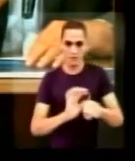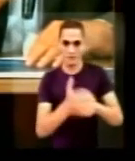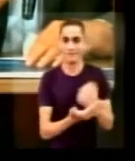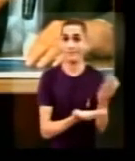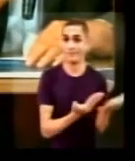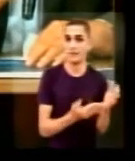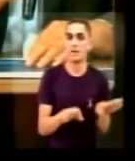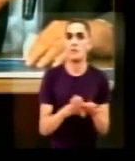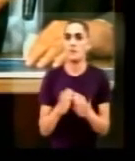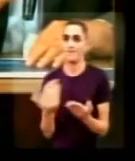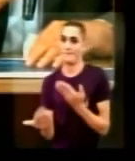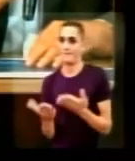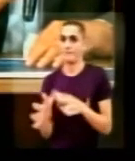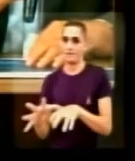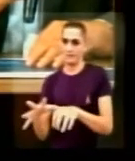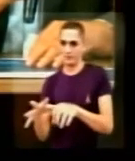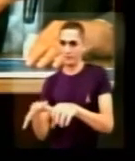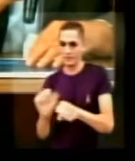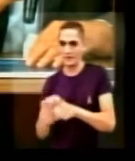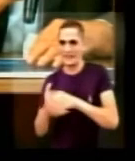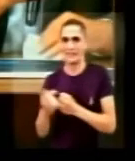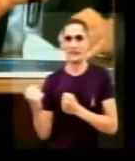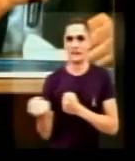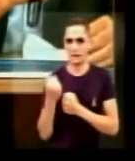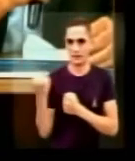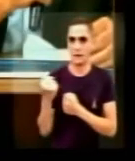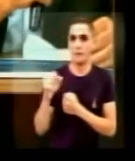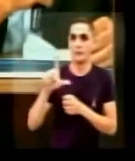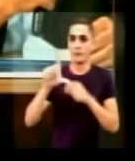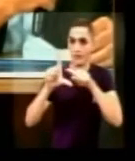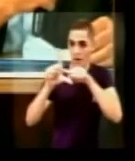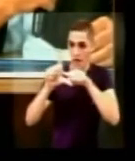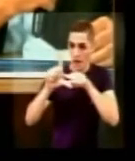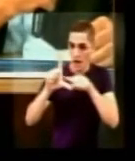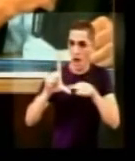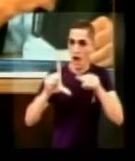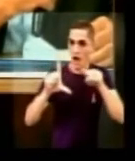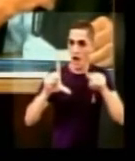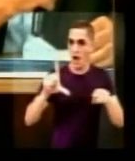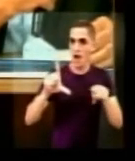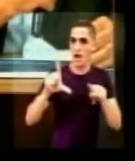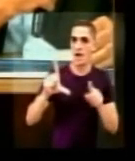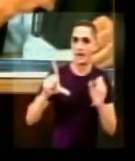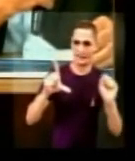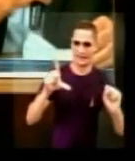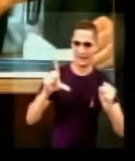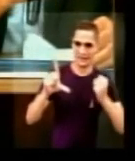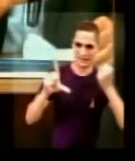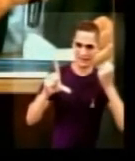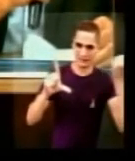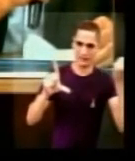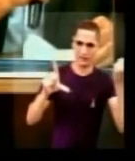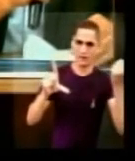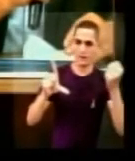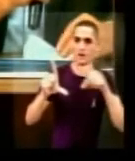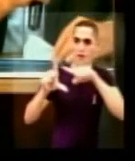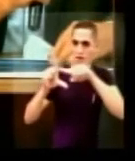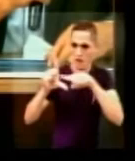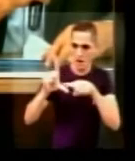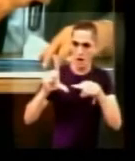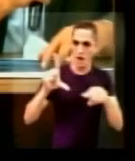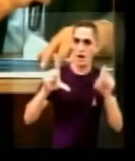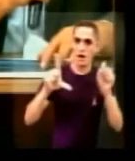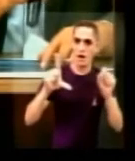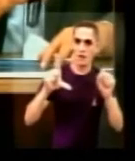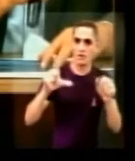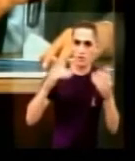linha em amarelo são os casos graves e a linha em azul são os casos leves.